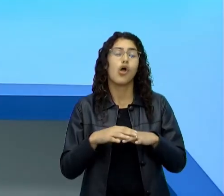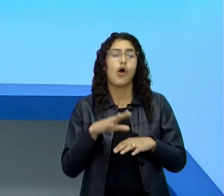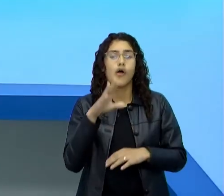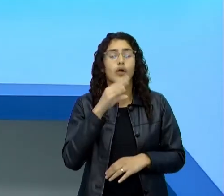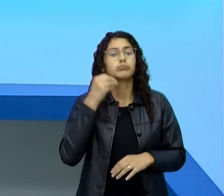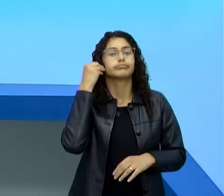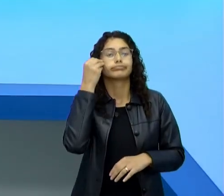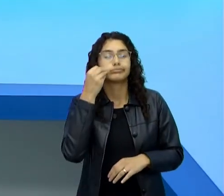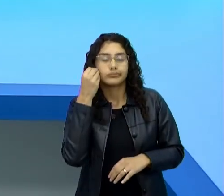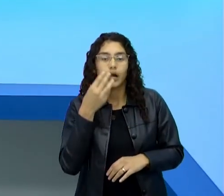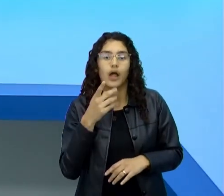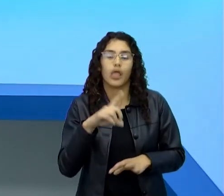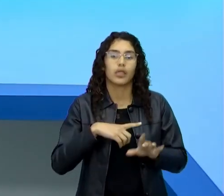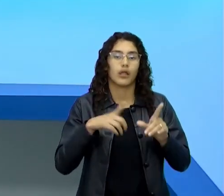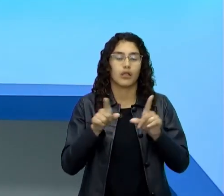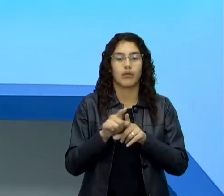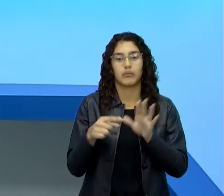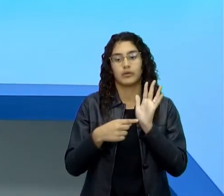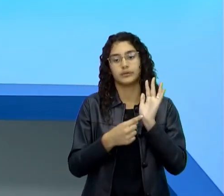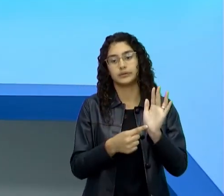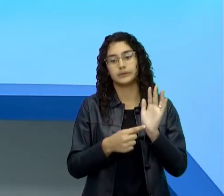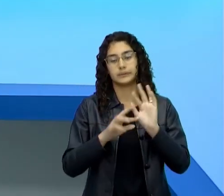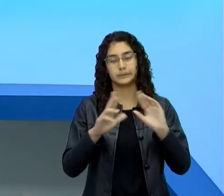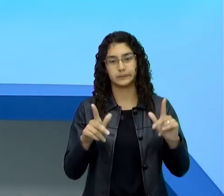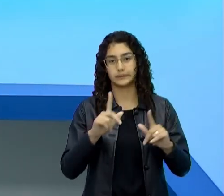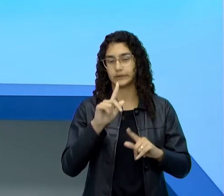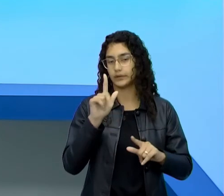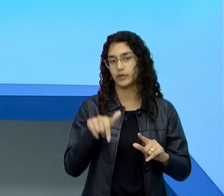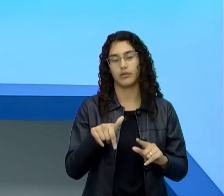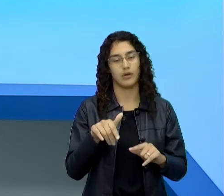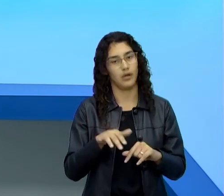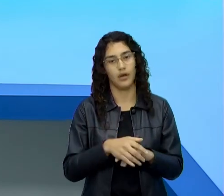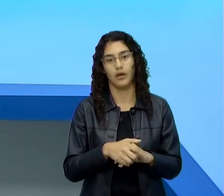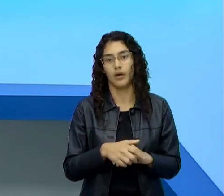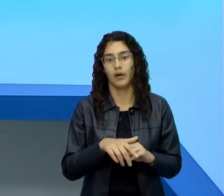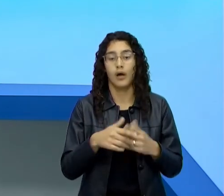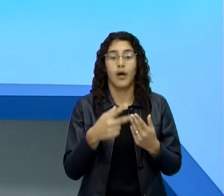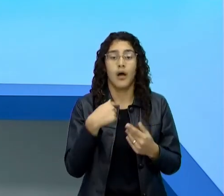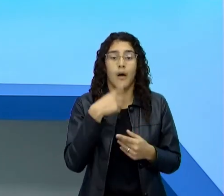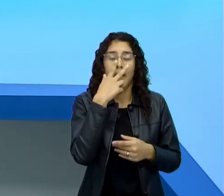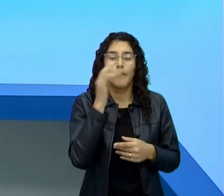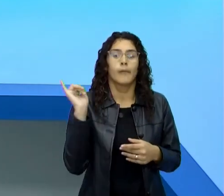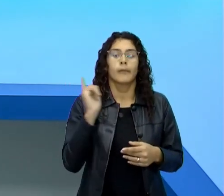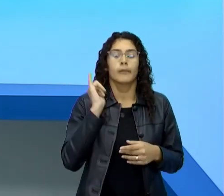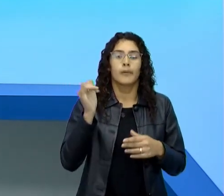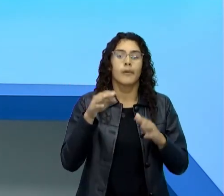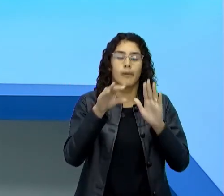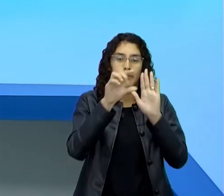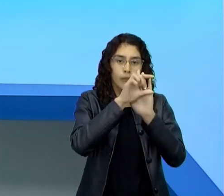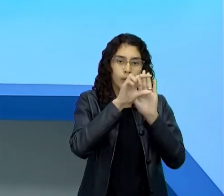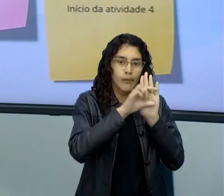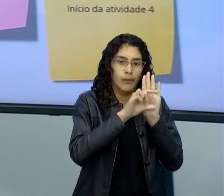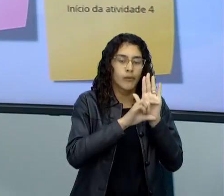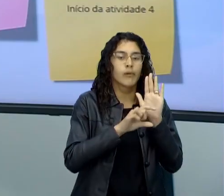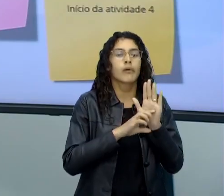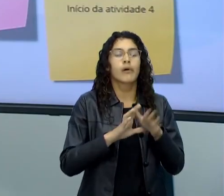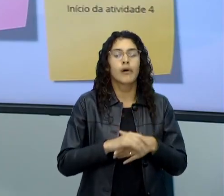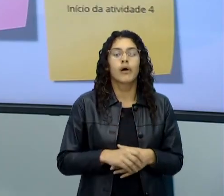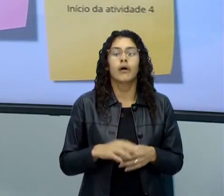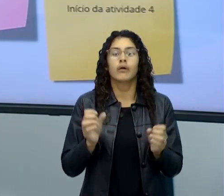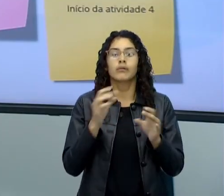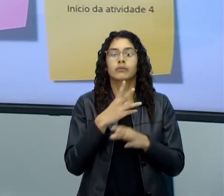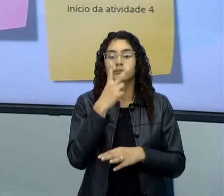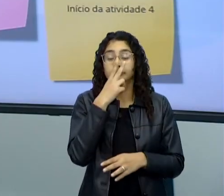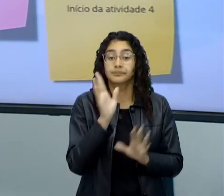oportunismo, né? E acaba glamourizando uma coisa que não era para glamourizar. Mas eu acho que é importante falar das pautas identitárias, sim. Então é isso.